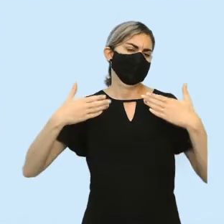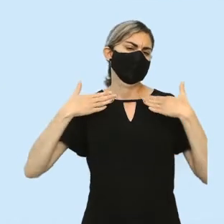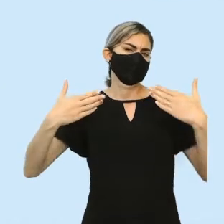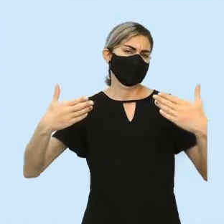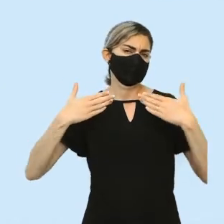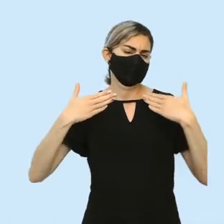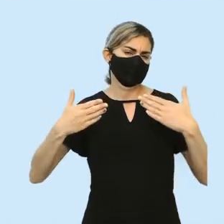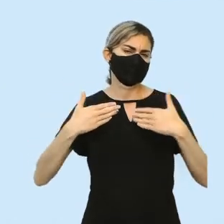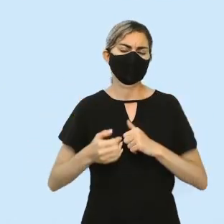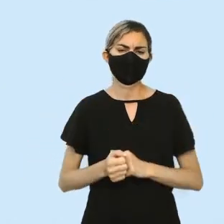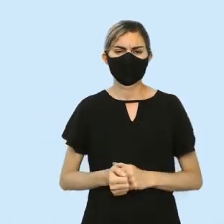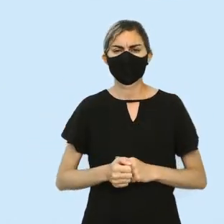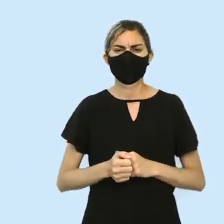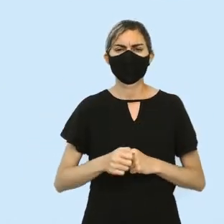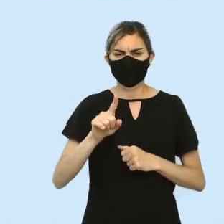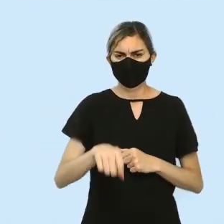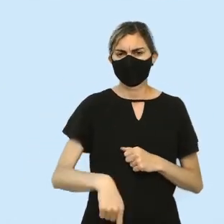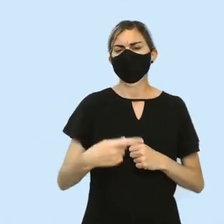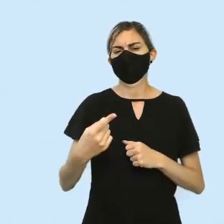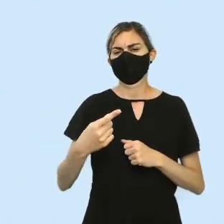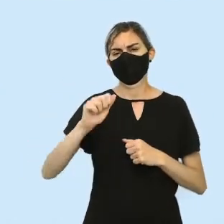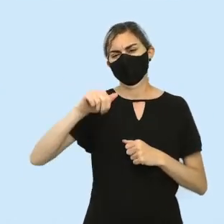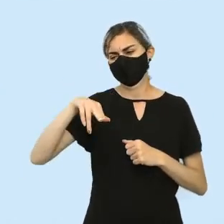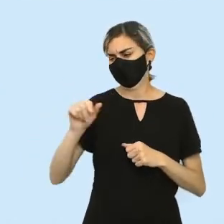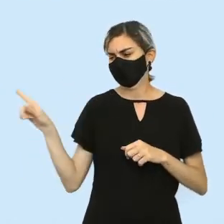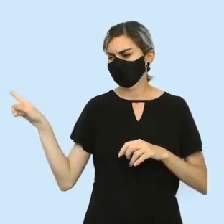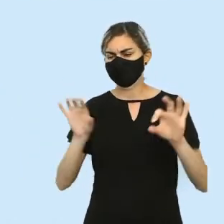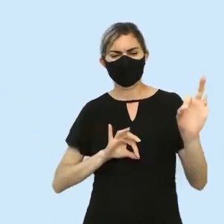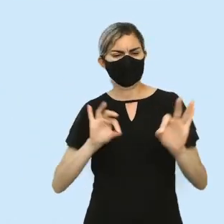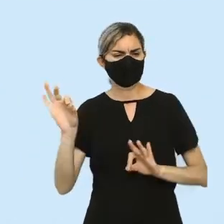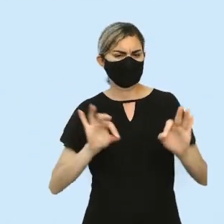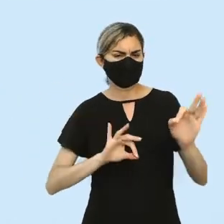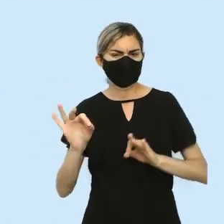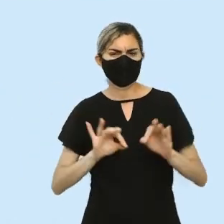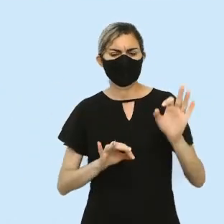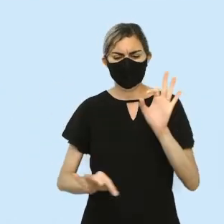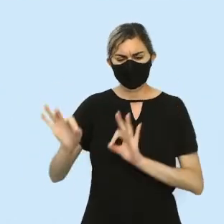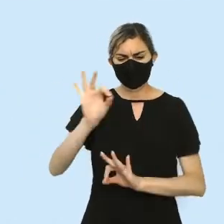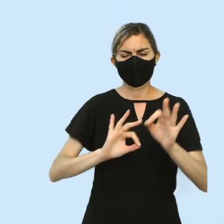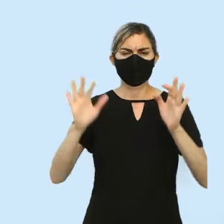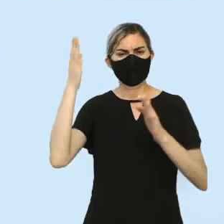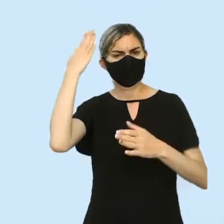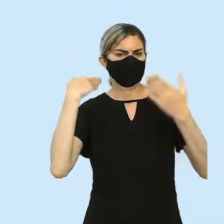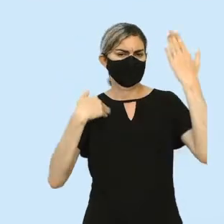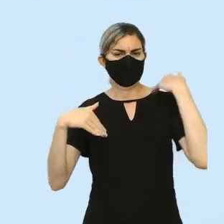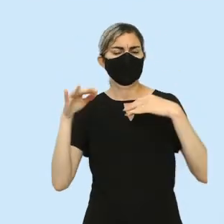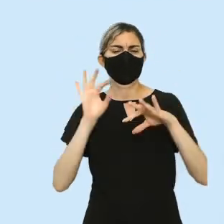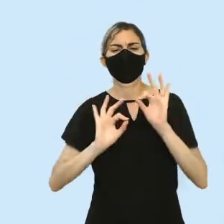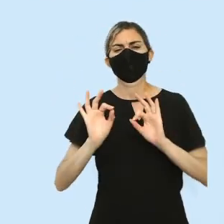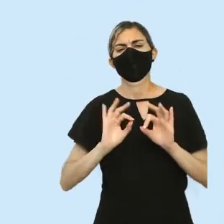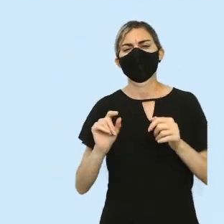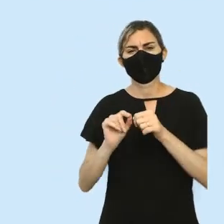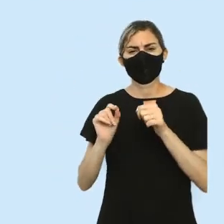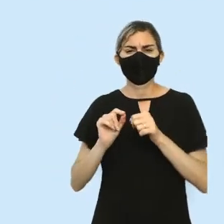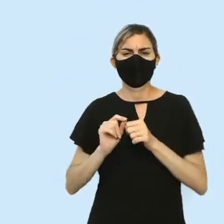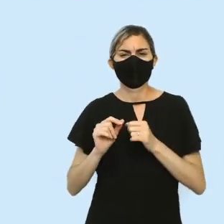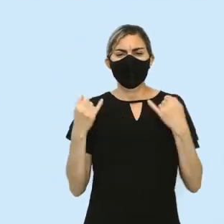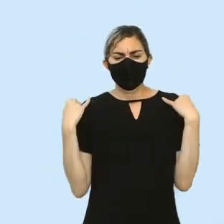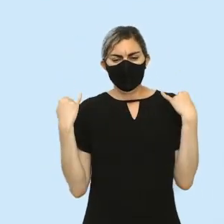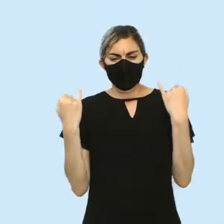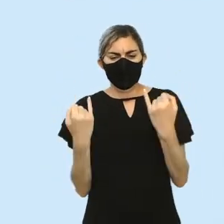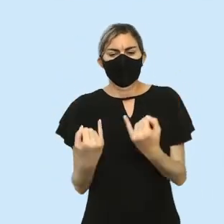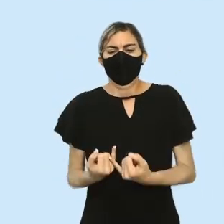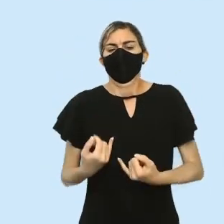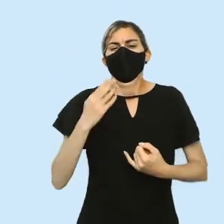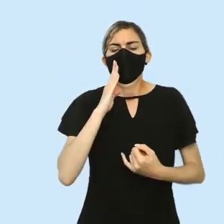caloria. Isso, Aninha. Aninha está se organizando, ajeitou o cabelo, Aninha está fazendo uma dieta